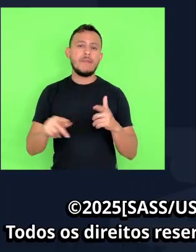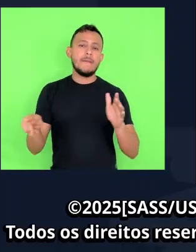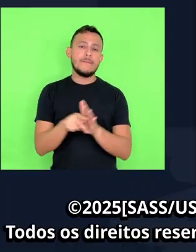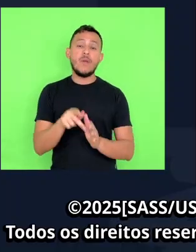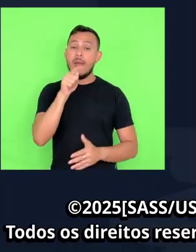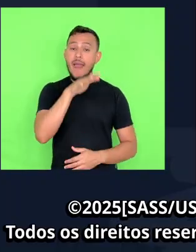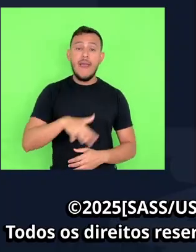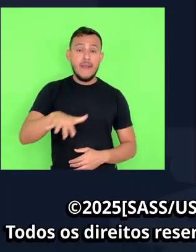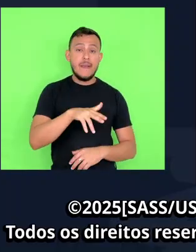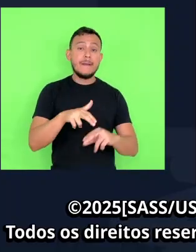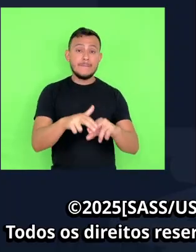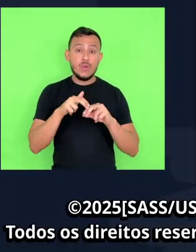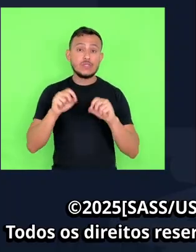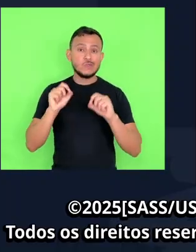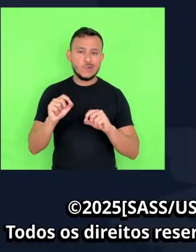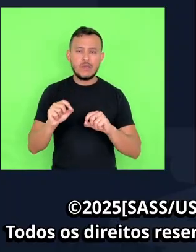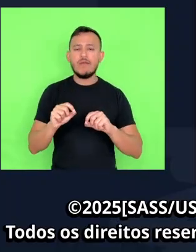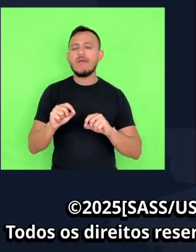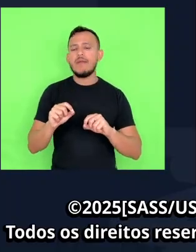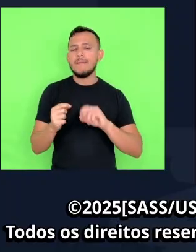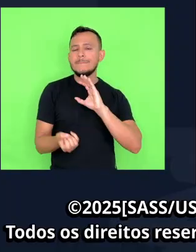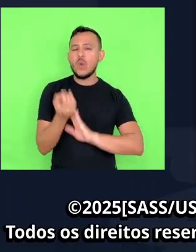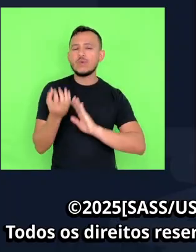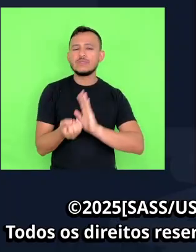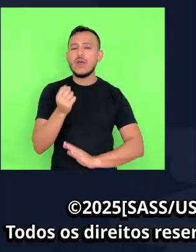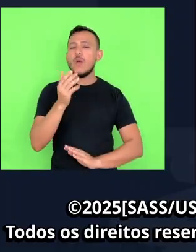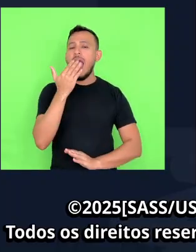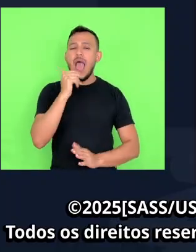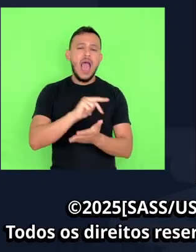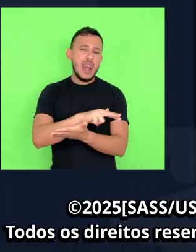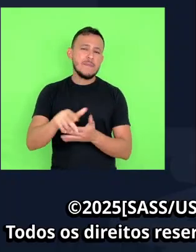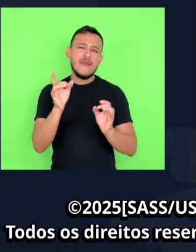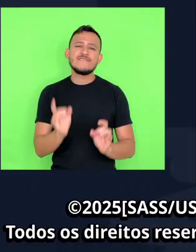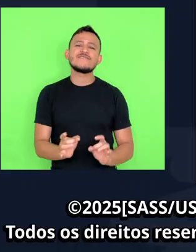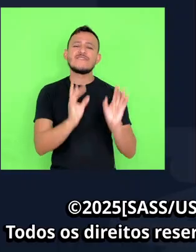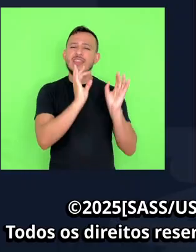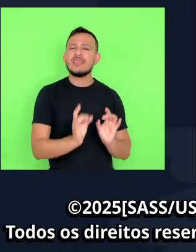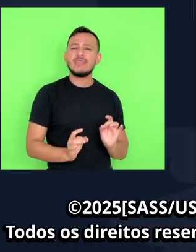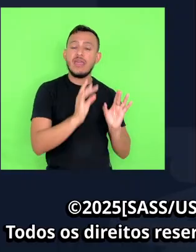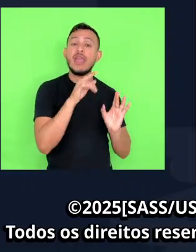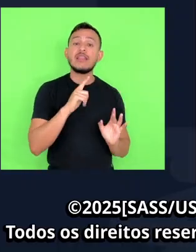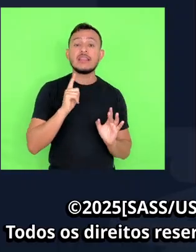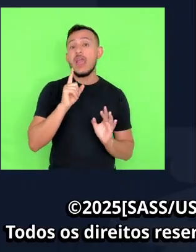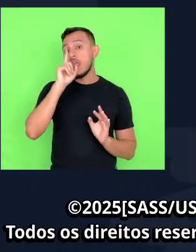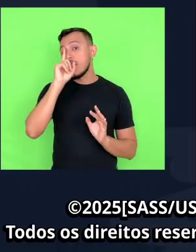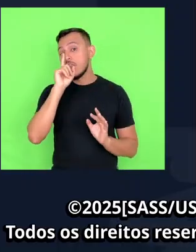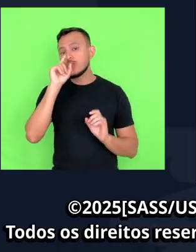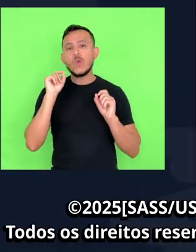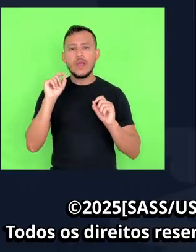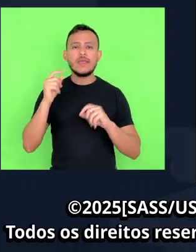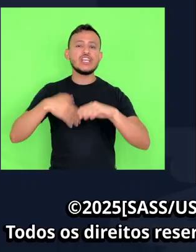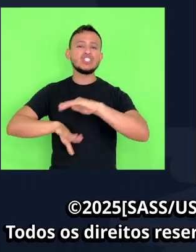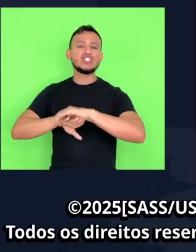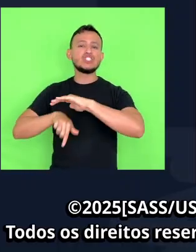hídricos em função da produção de alimentos para exportação. colocando em risco seus